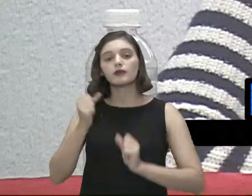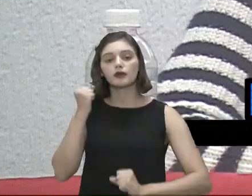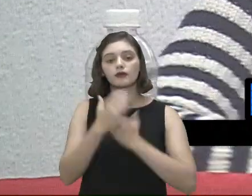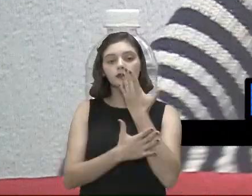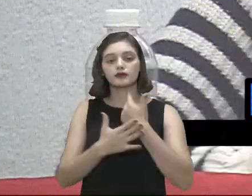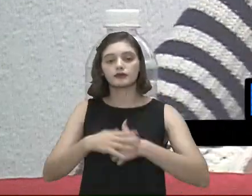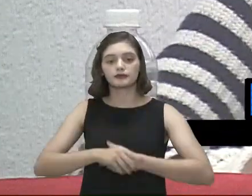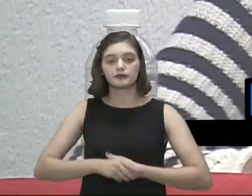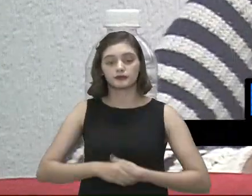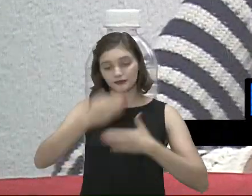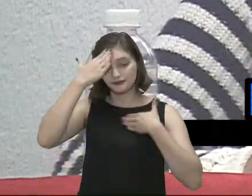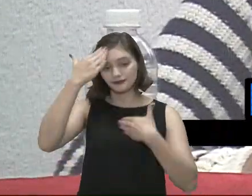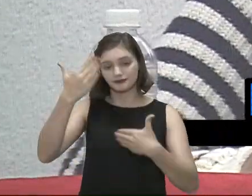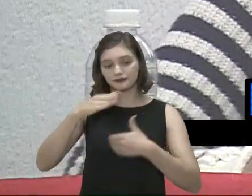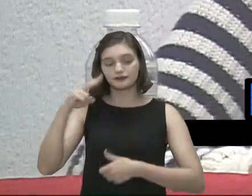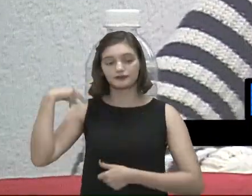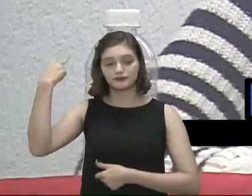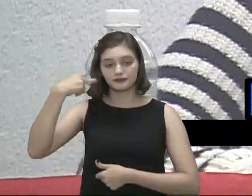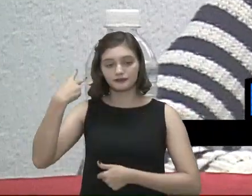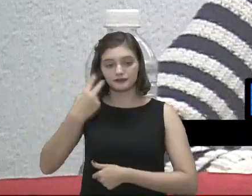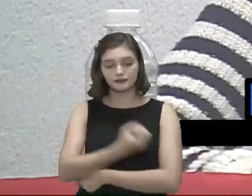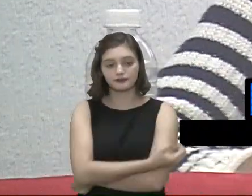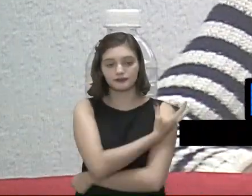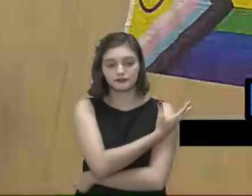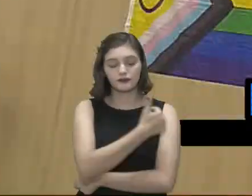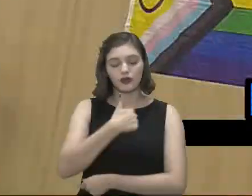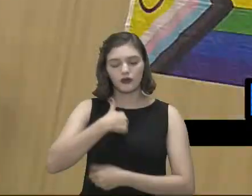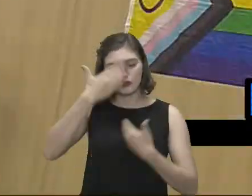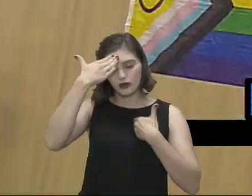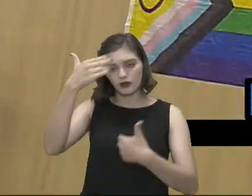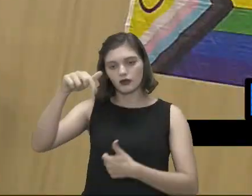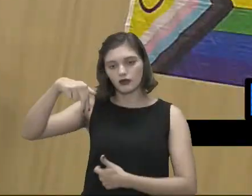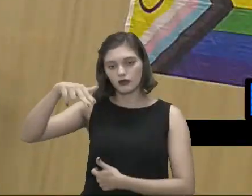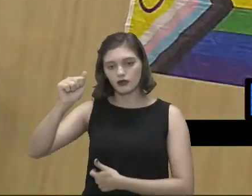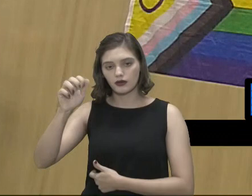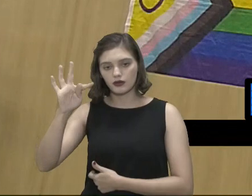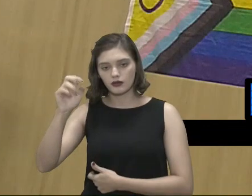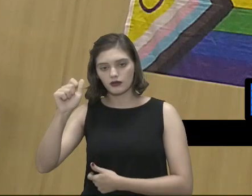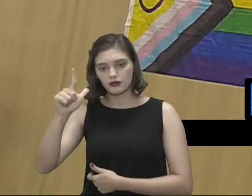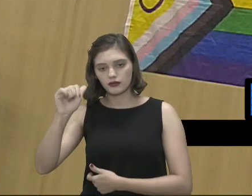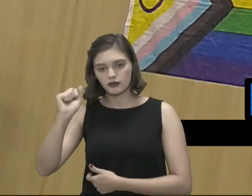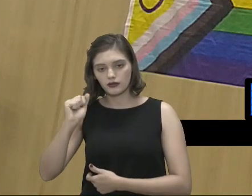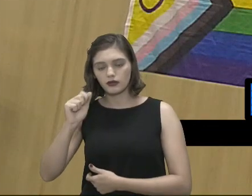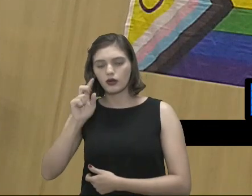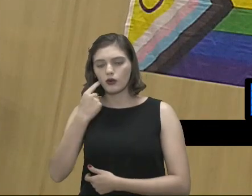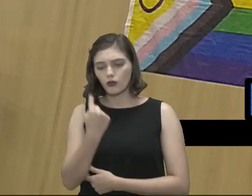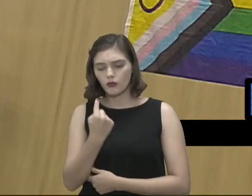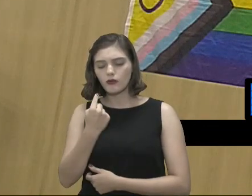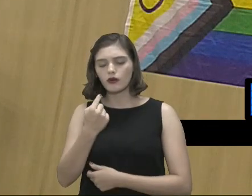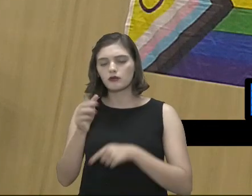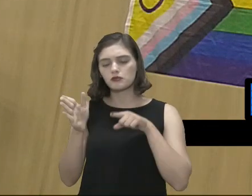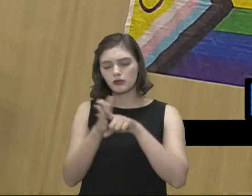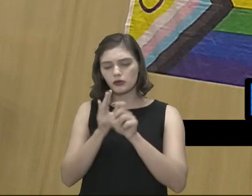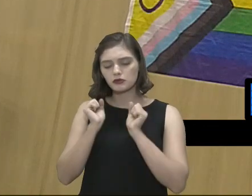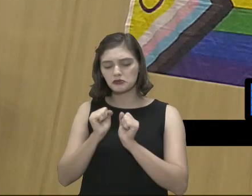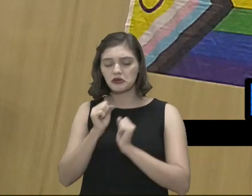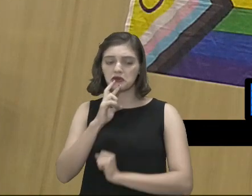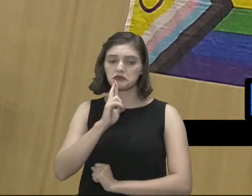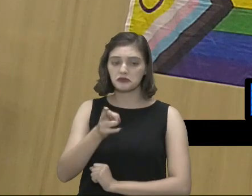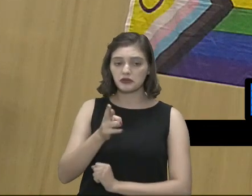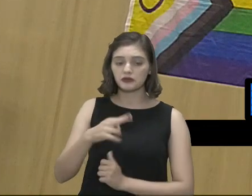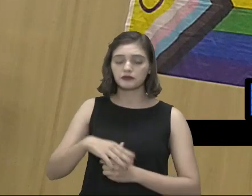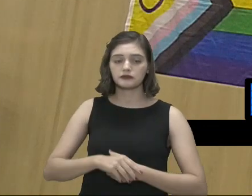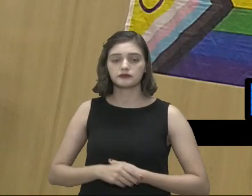aconteça. Obrigada, vereadora. Eu que agradeço, Natália. Deixa eu te fazer uma última pergunta, se você puder me responder, se